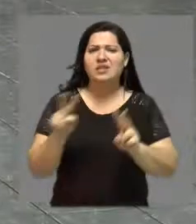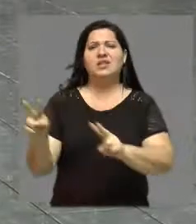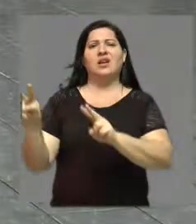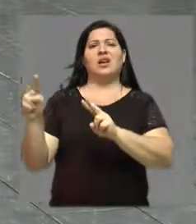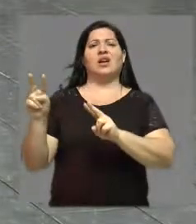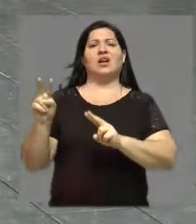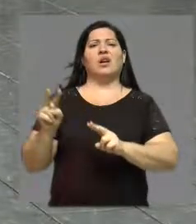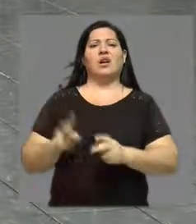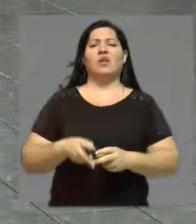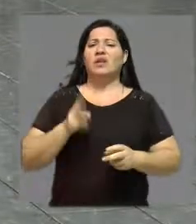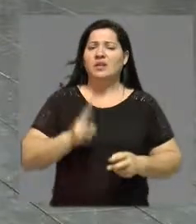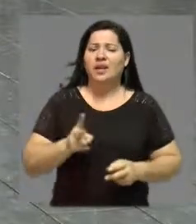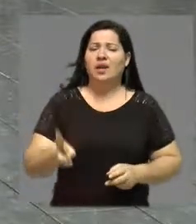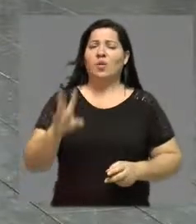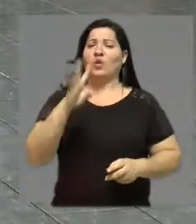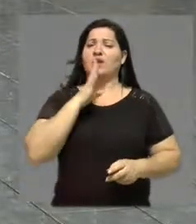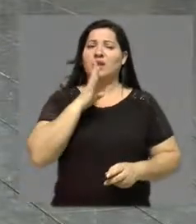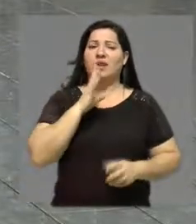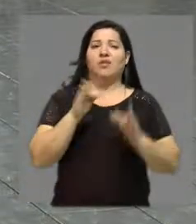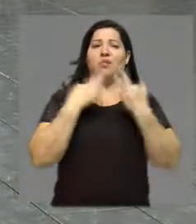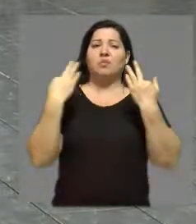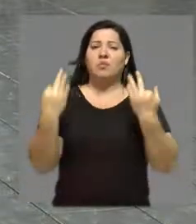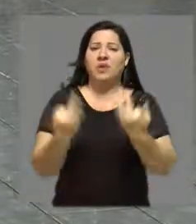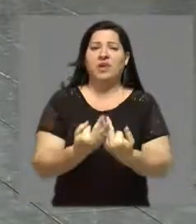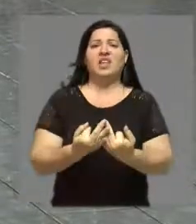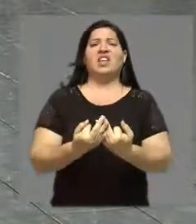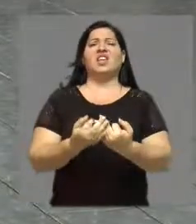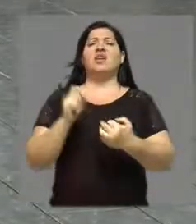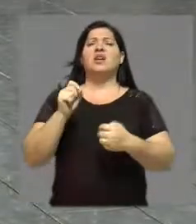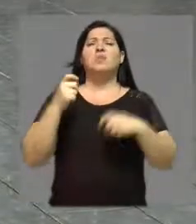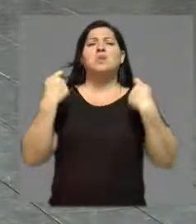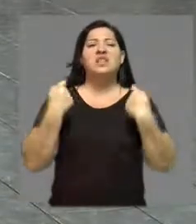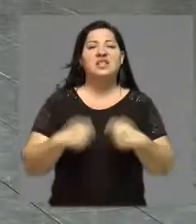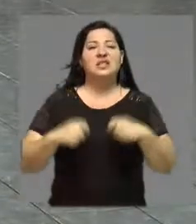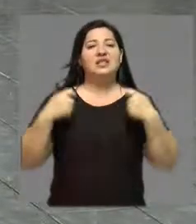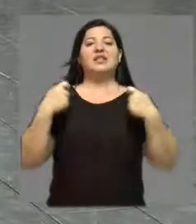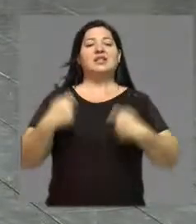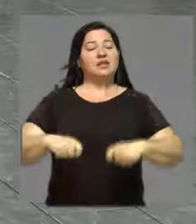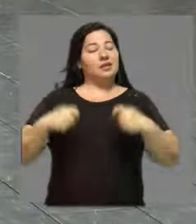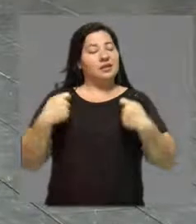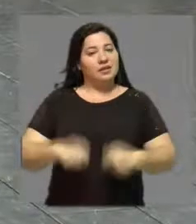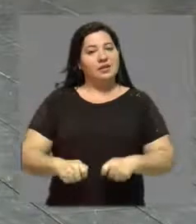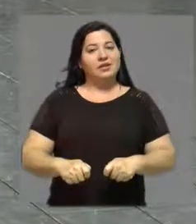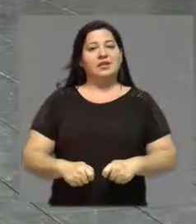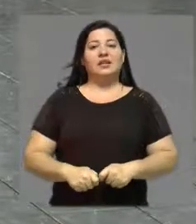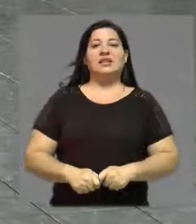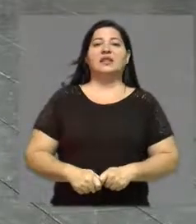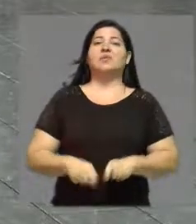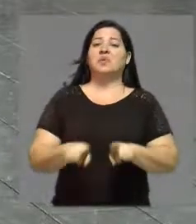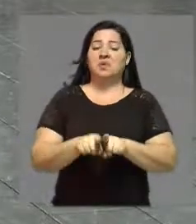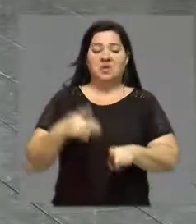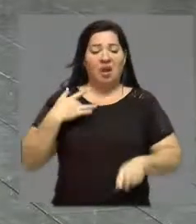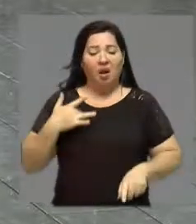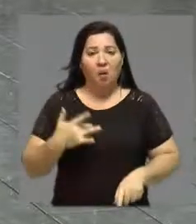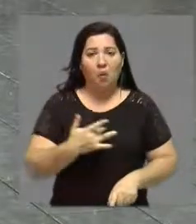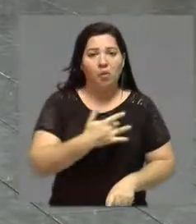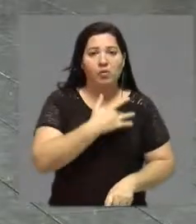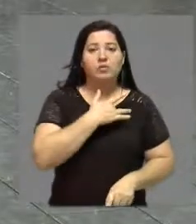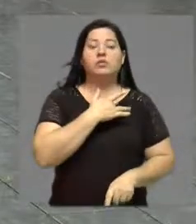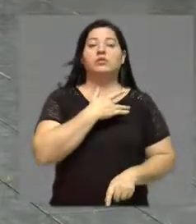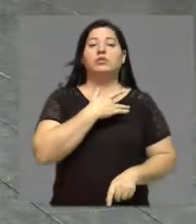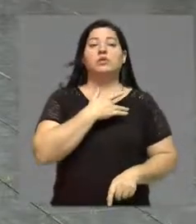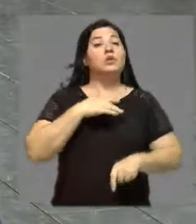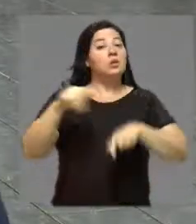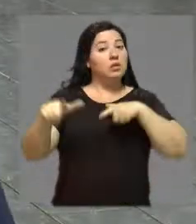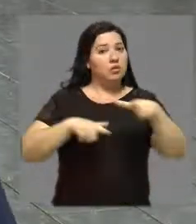acompanhamento, conhecendo a família, vendo a necessidade da família, o que está precisando, né, na área da saúde. Então eles fazem